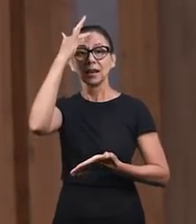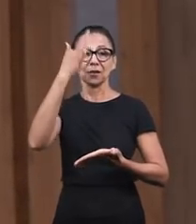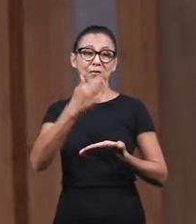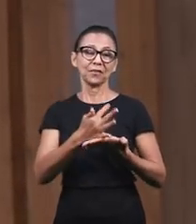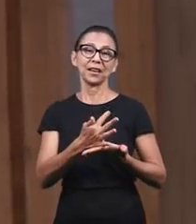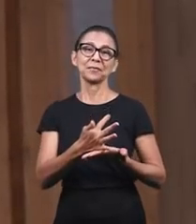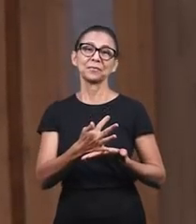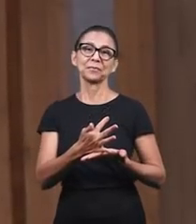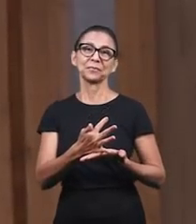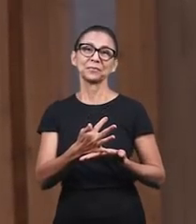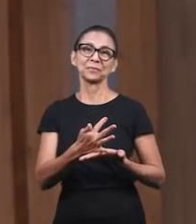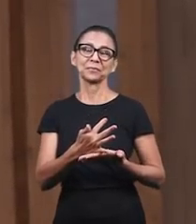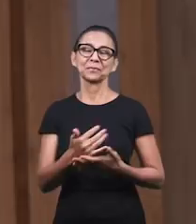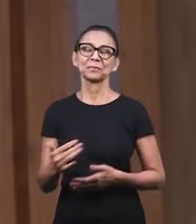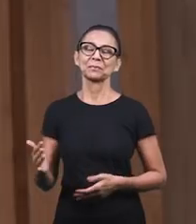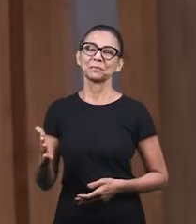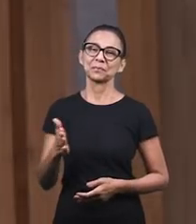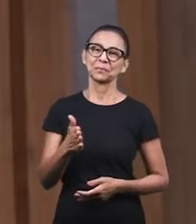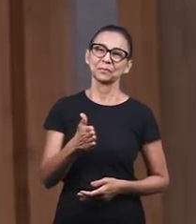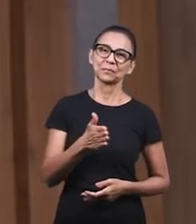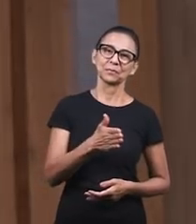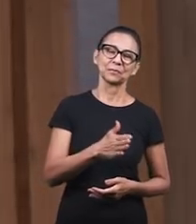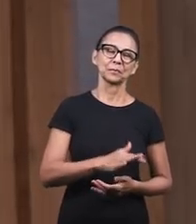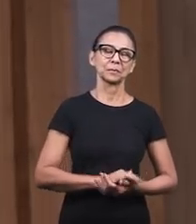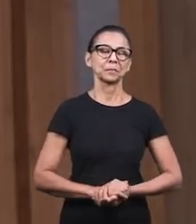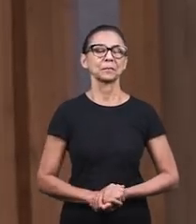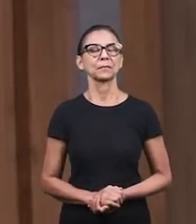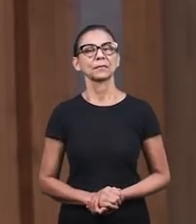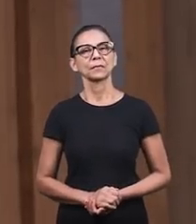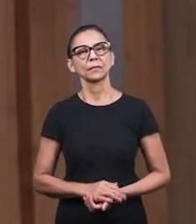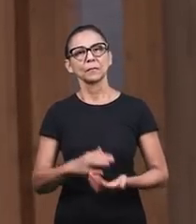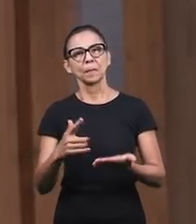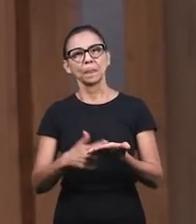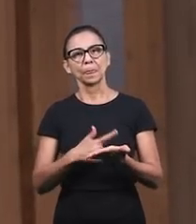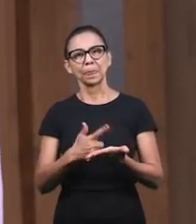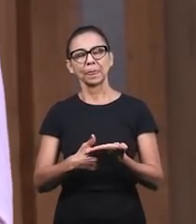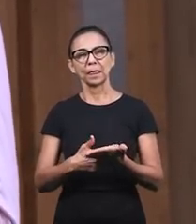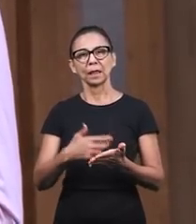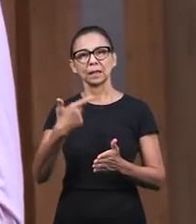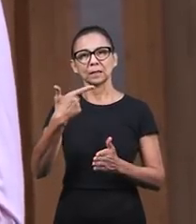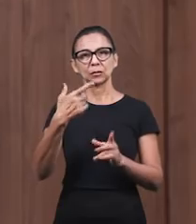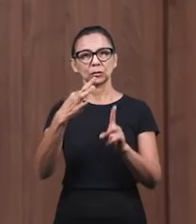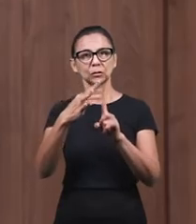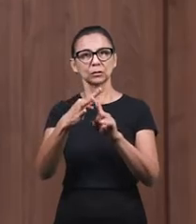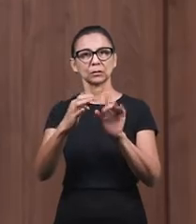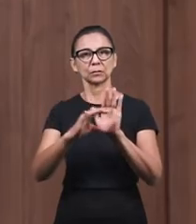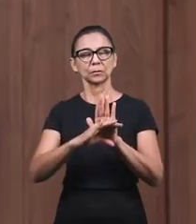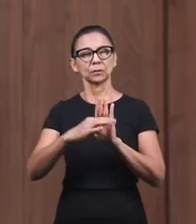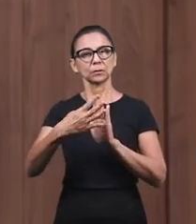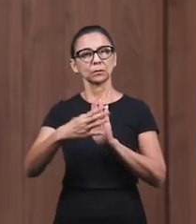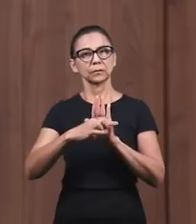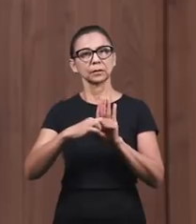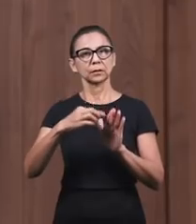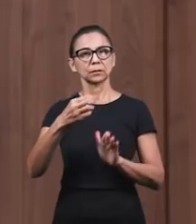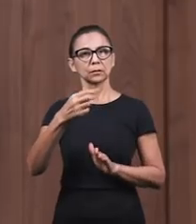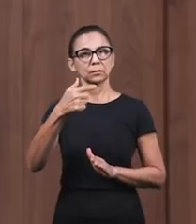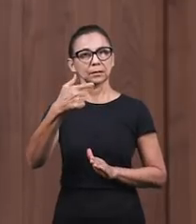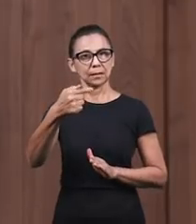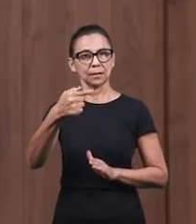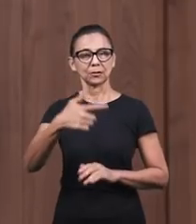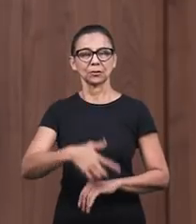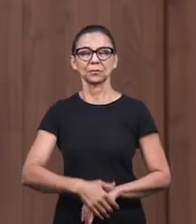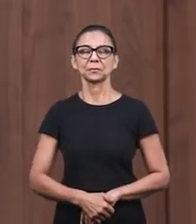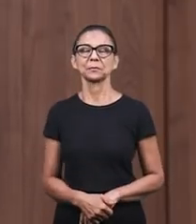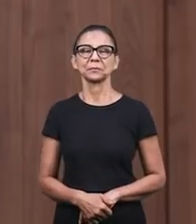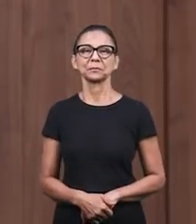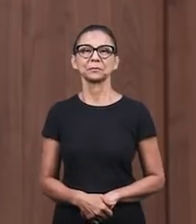para isso, nós vamos abrir as nossas Bíblias no livro de 2 Timóteo, capítulo 4, versículo